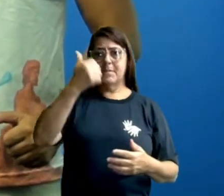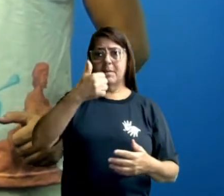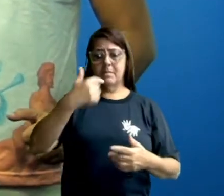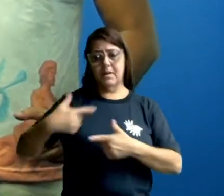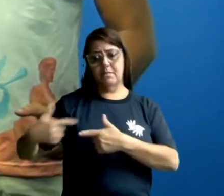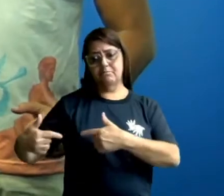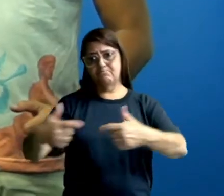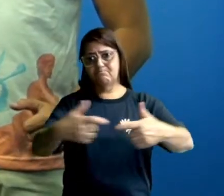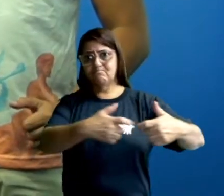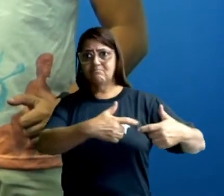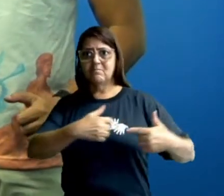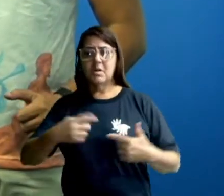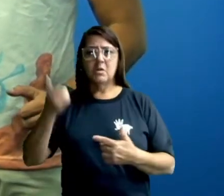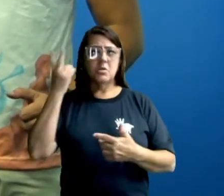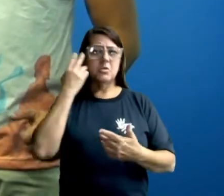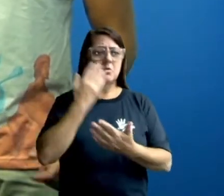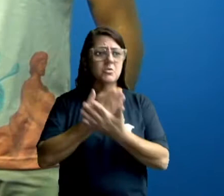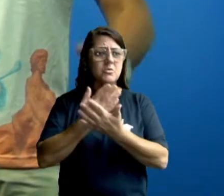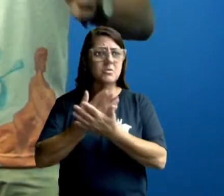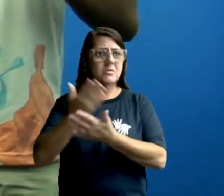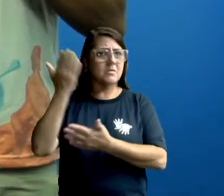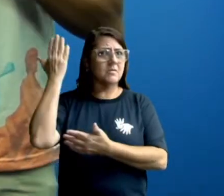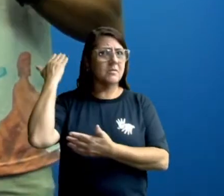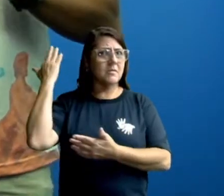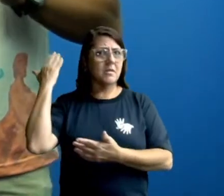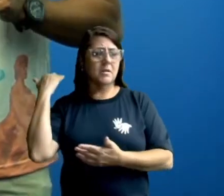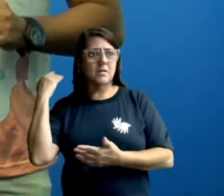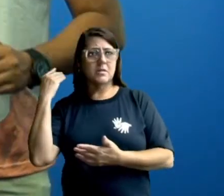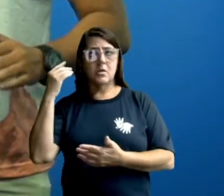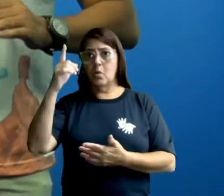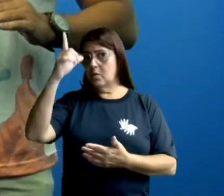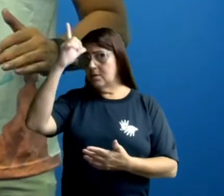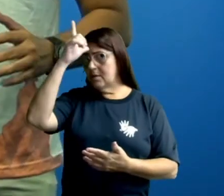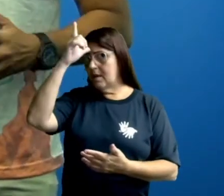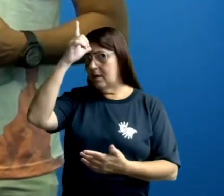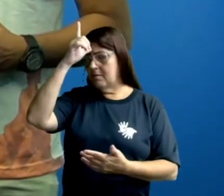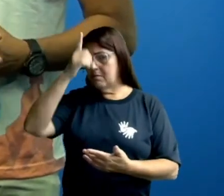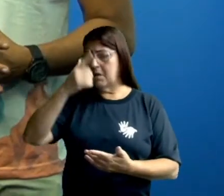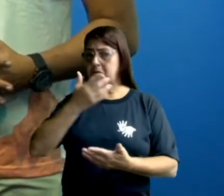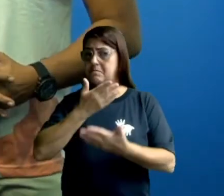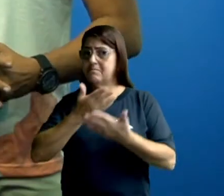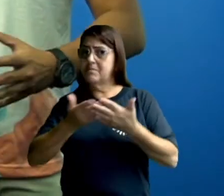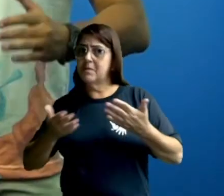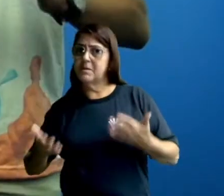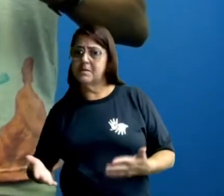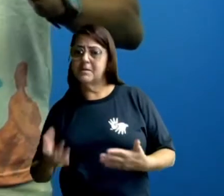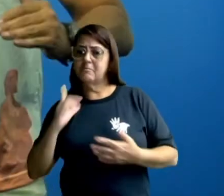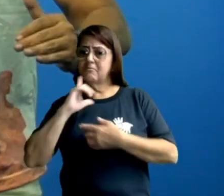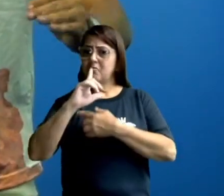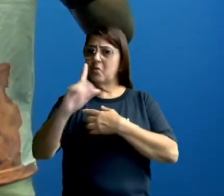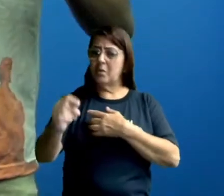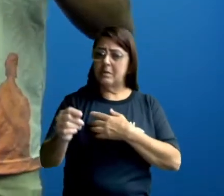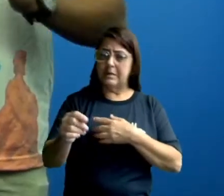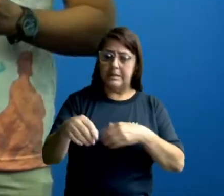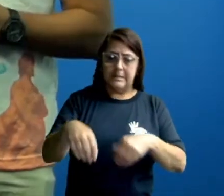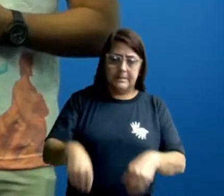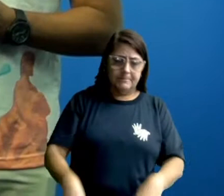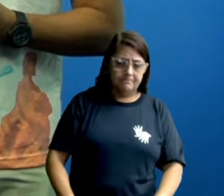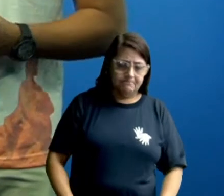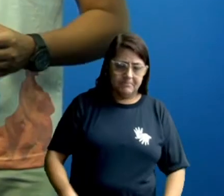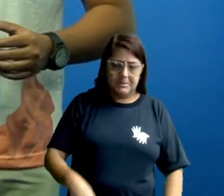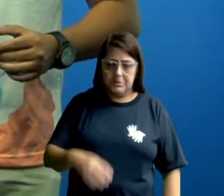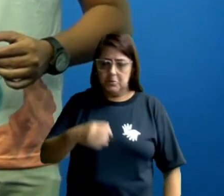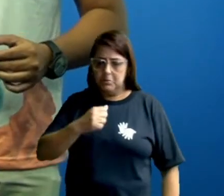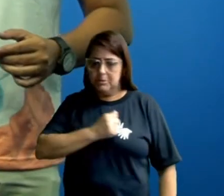Guerra Mundial, quando estudamos lá atrás, os alemães que foram derrotados, eles saíram humilhados, segundo